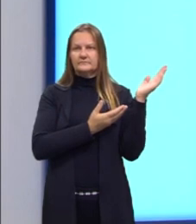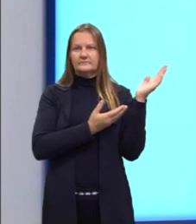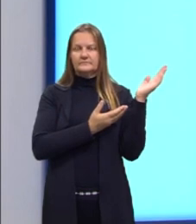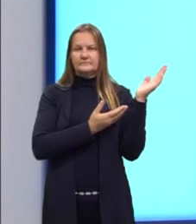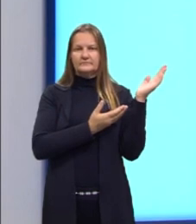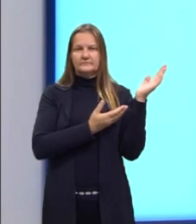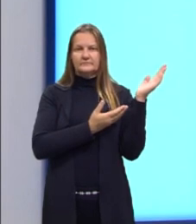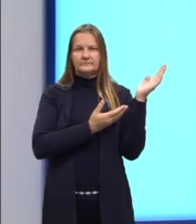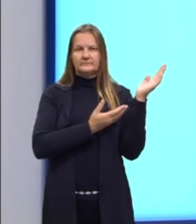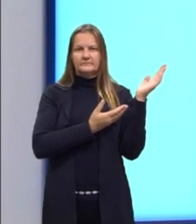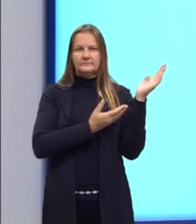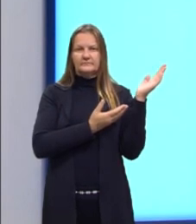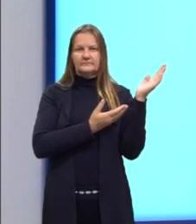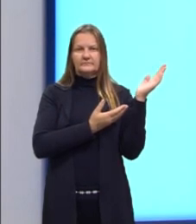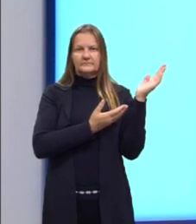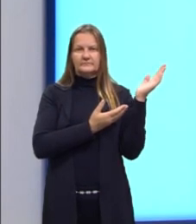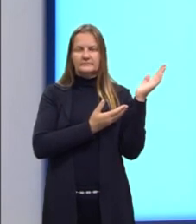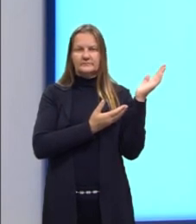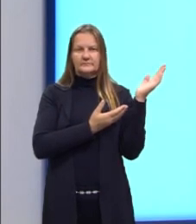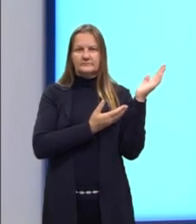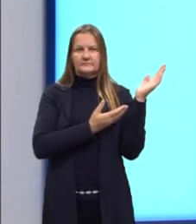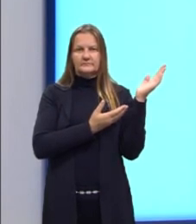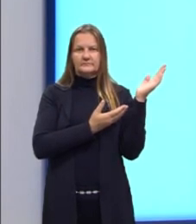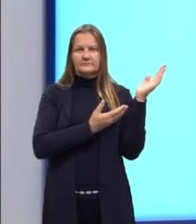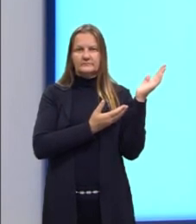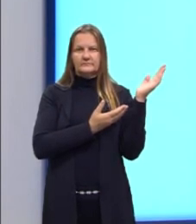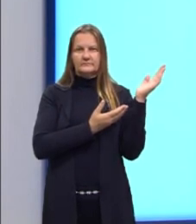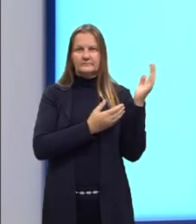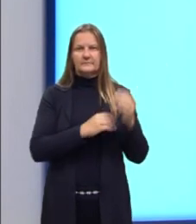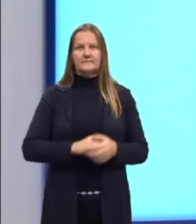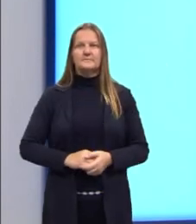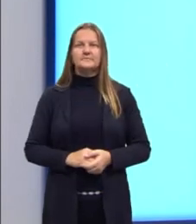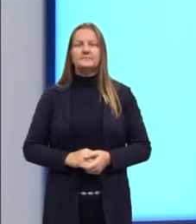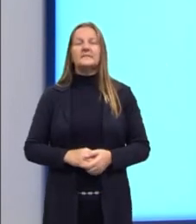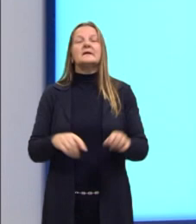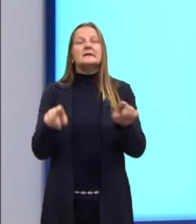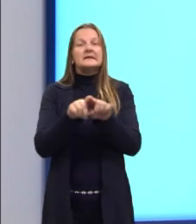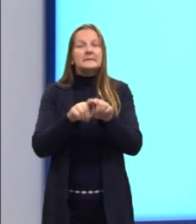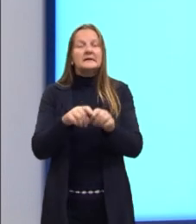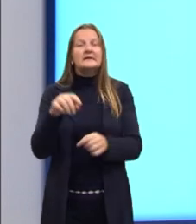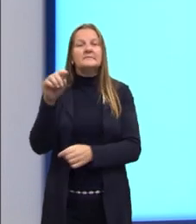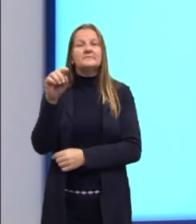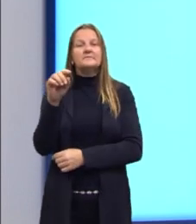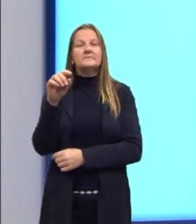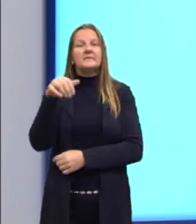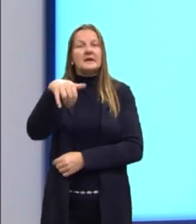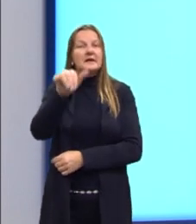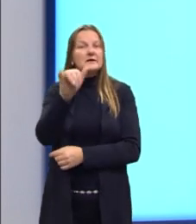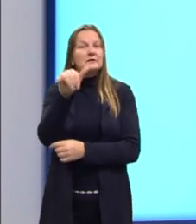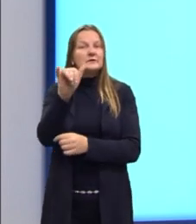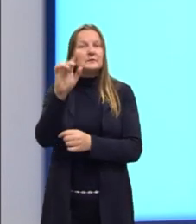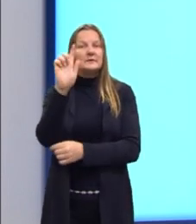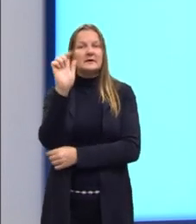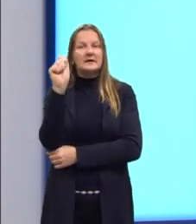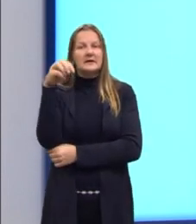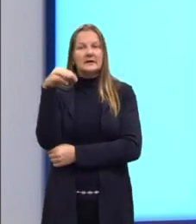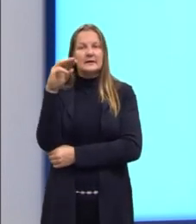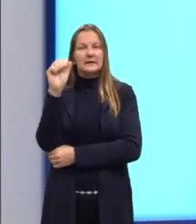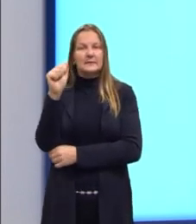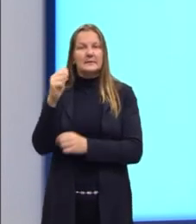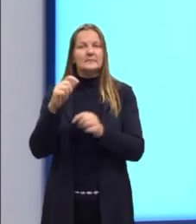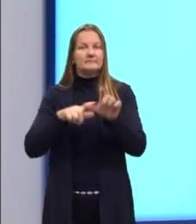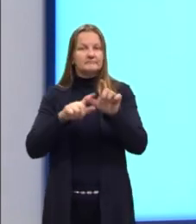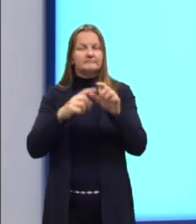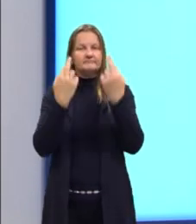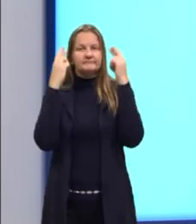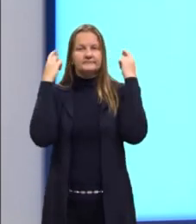numa velocidade de 90 porcento da velocidade da luz EA Gama e aí já é uma radiação formada